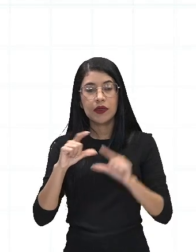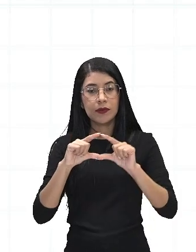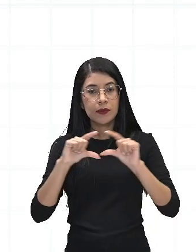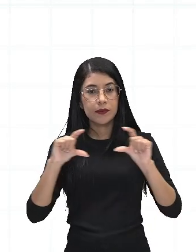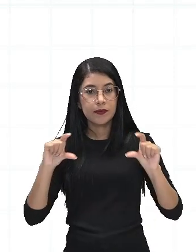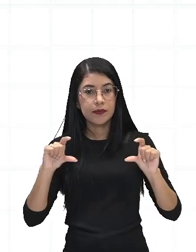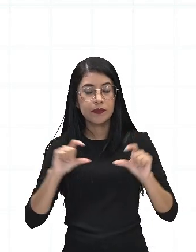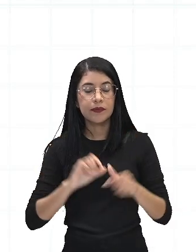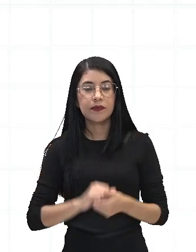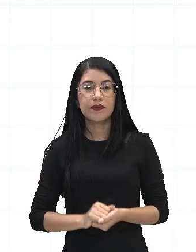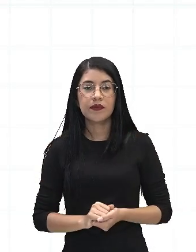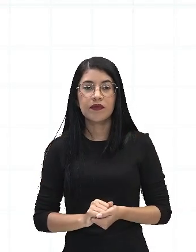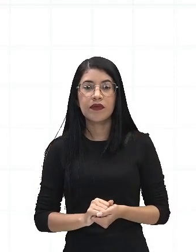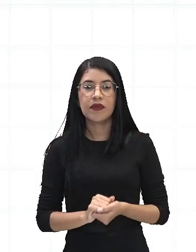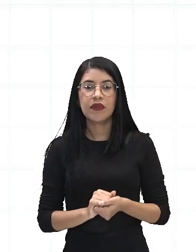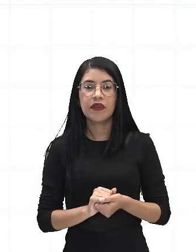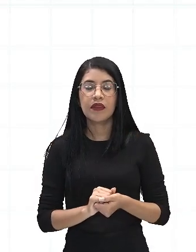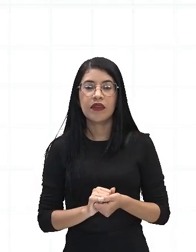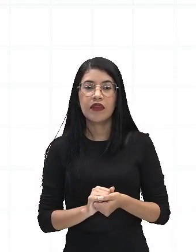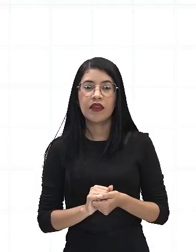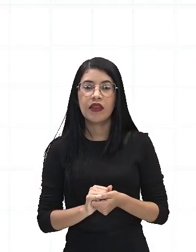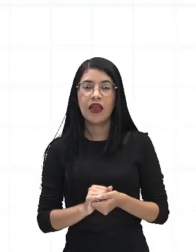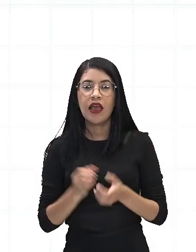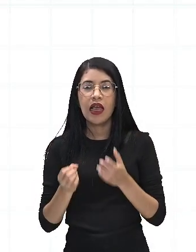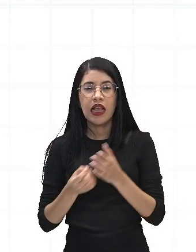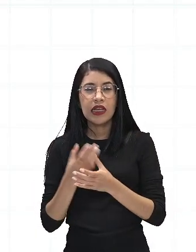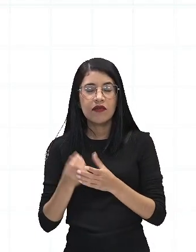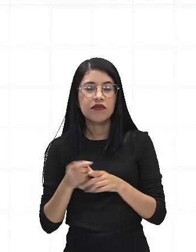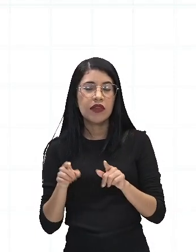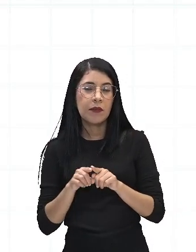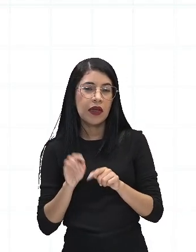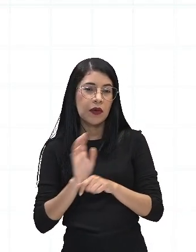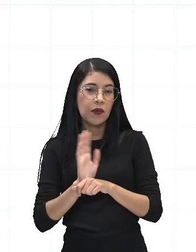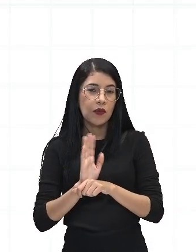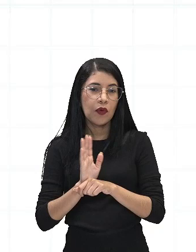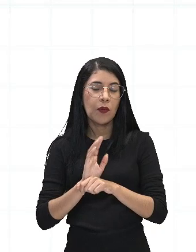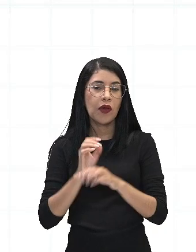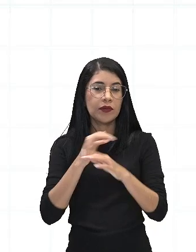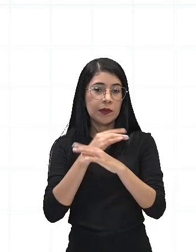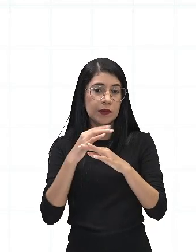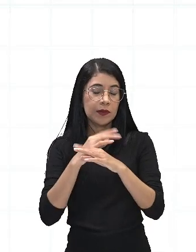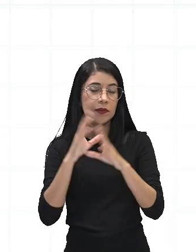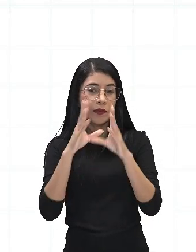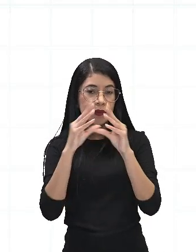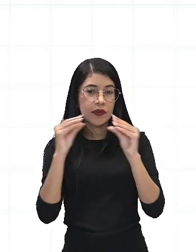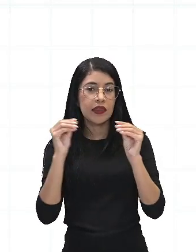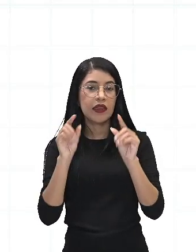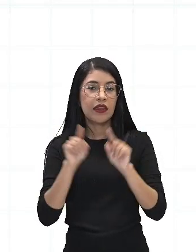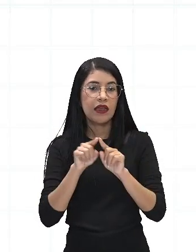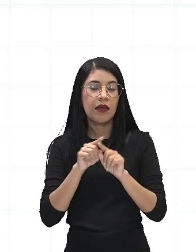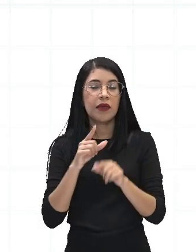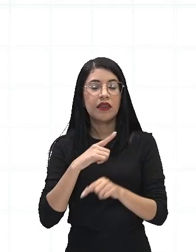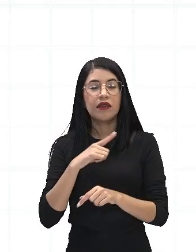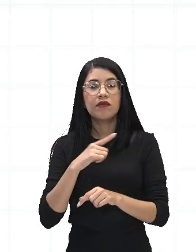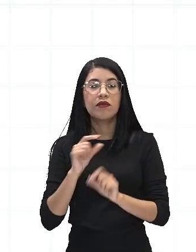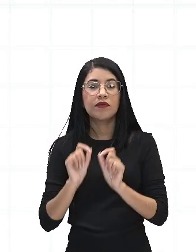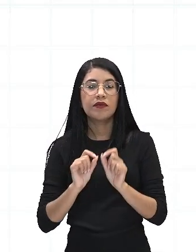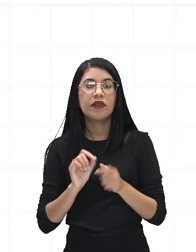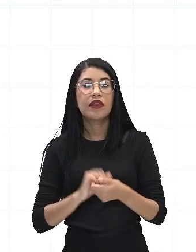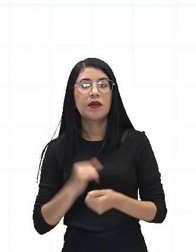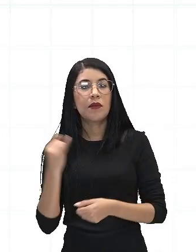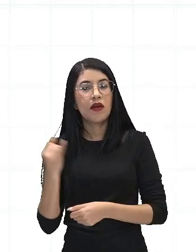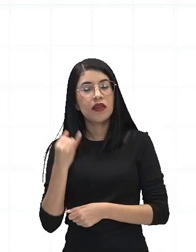parágrafo. Obras como Cidade Invisível têm uma importância e responsabilidade maiores do que